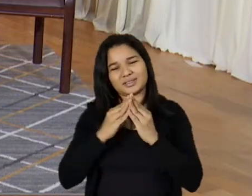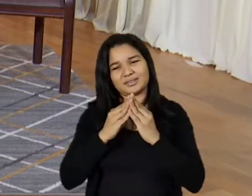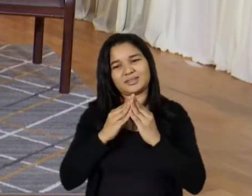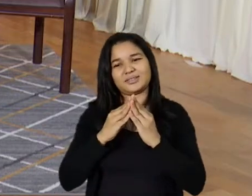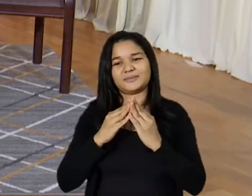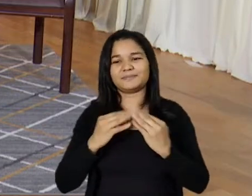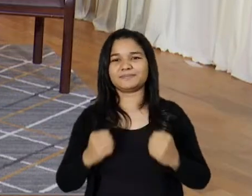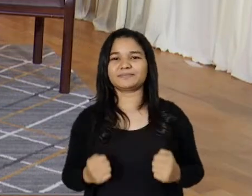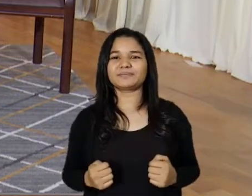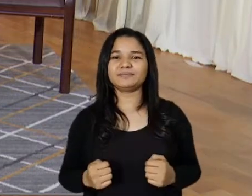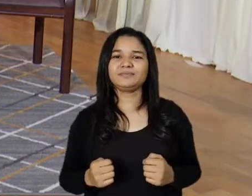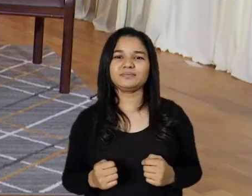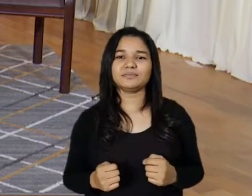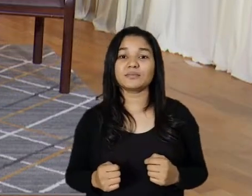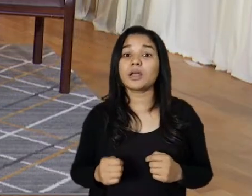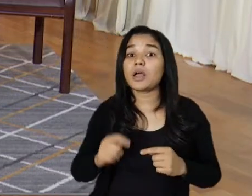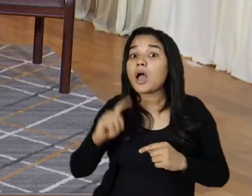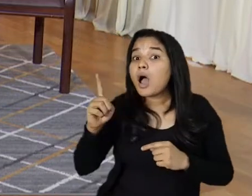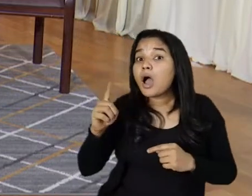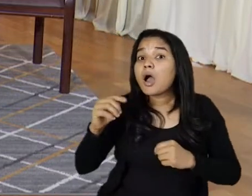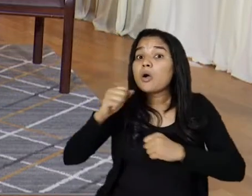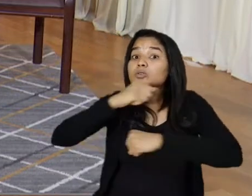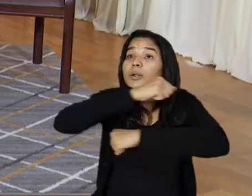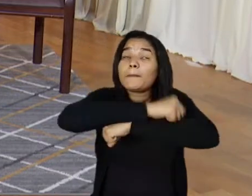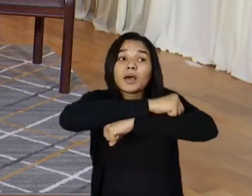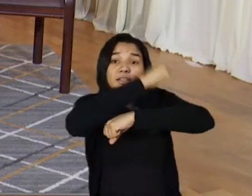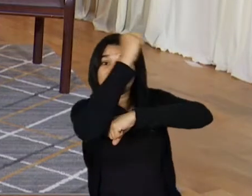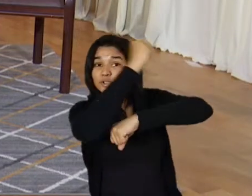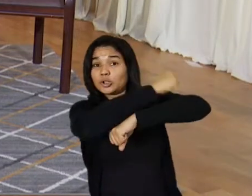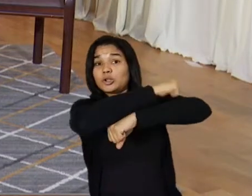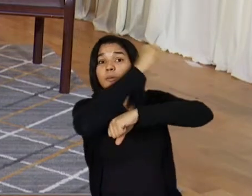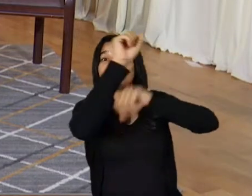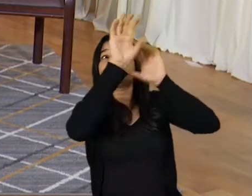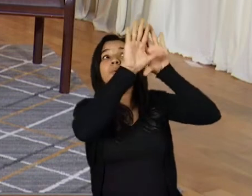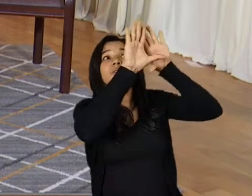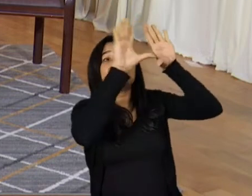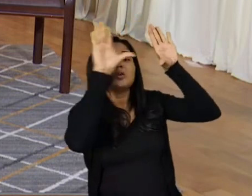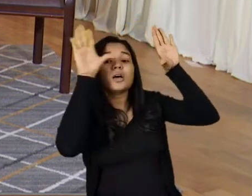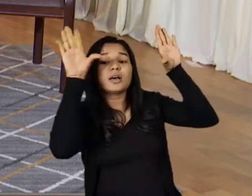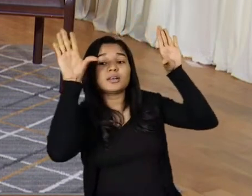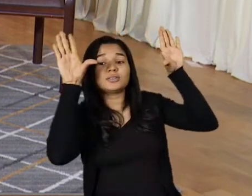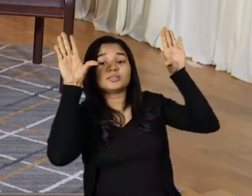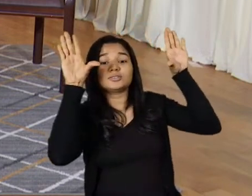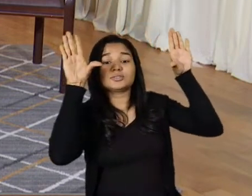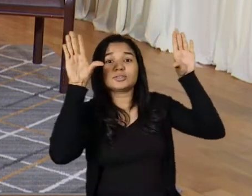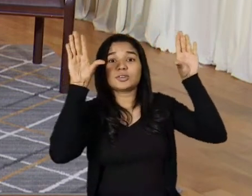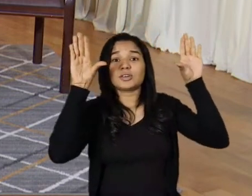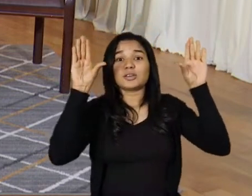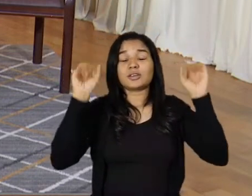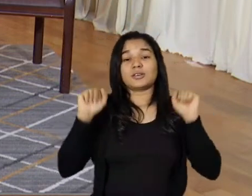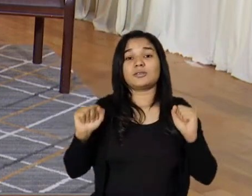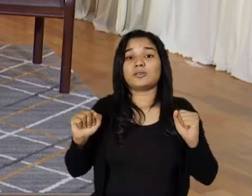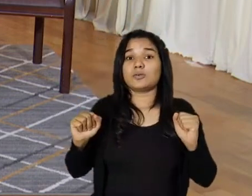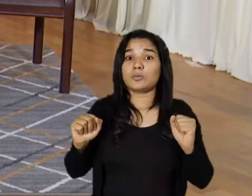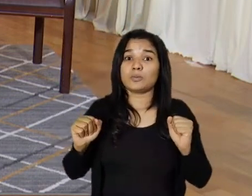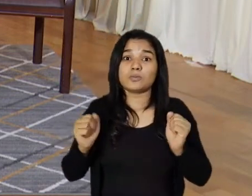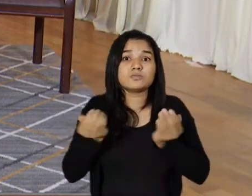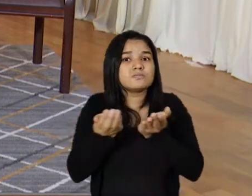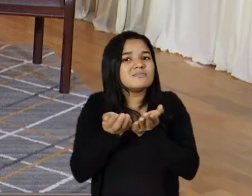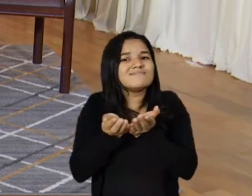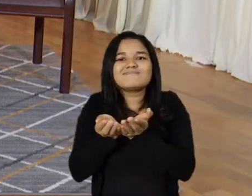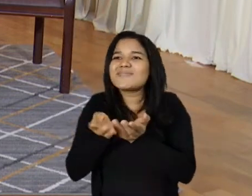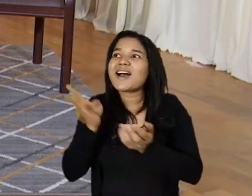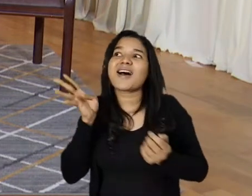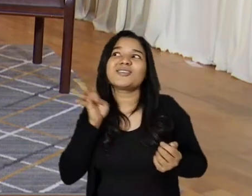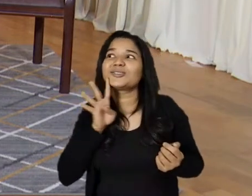havia uma janela lá no alto, onde de tal forma havia uma engenharia tão fantástica na arca, naquela embarcação, que apesar de ter